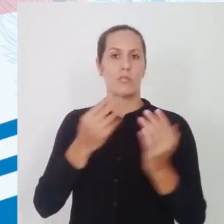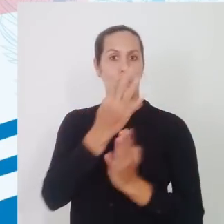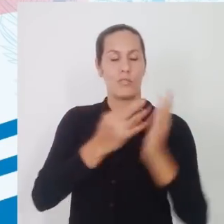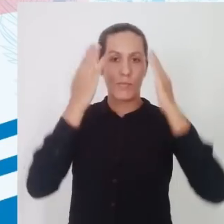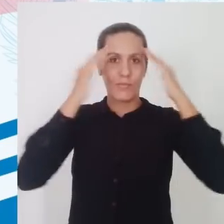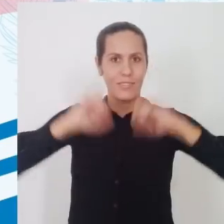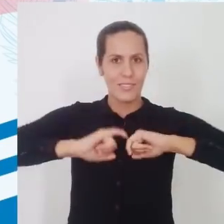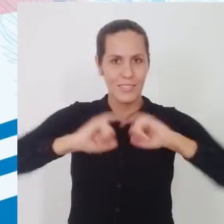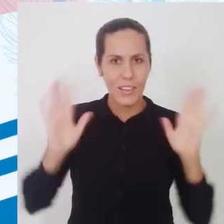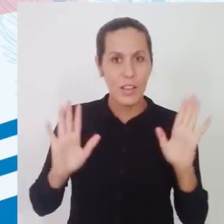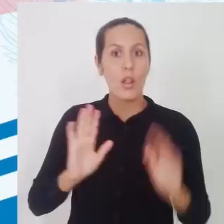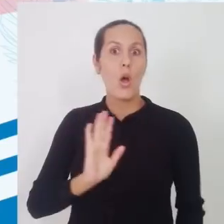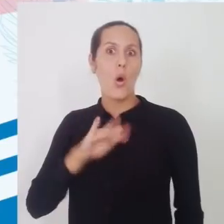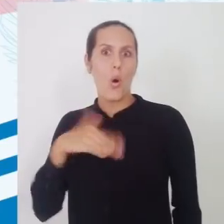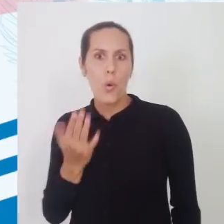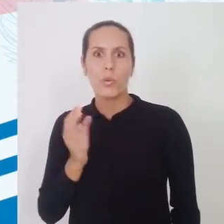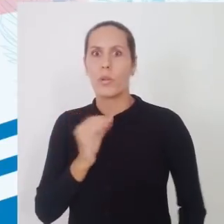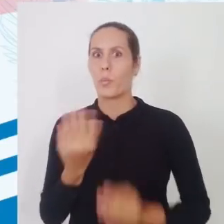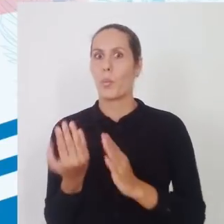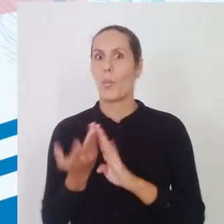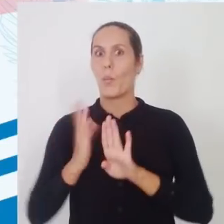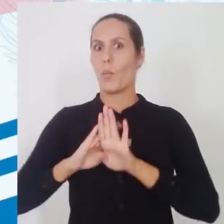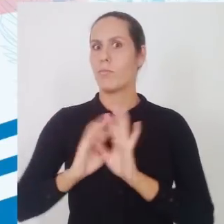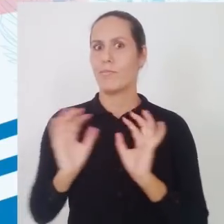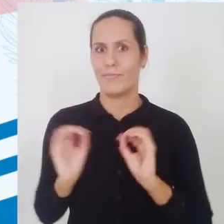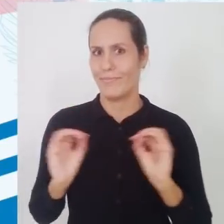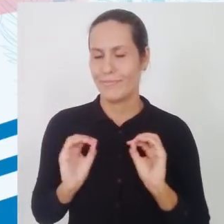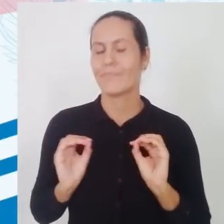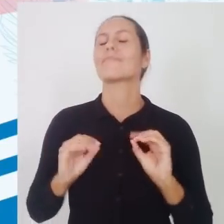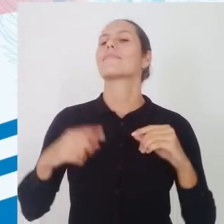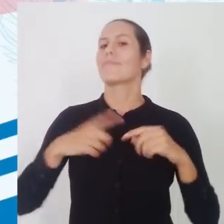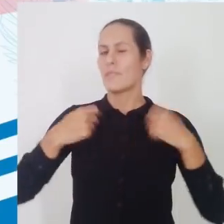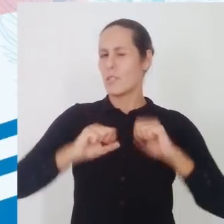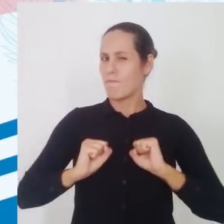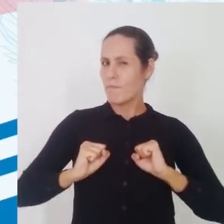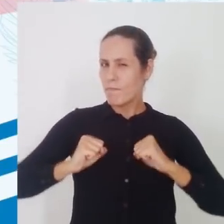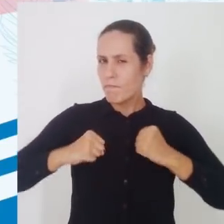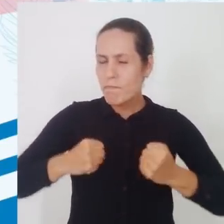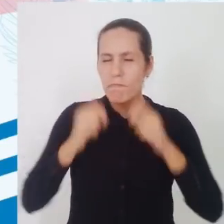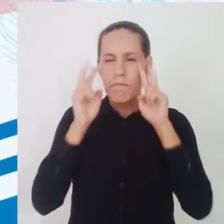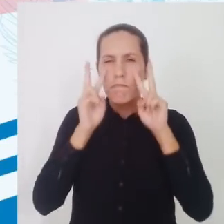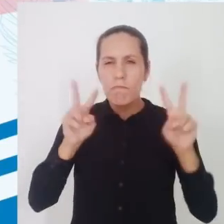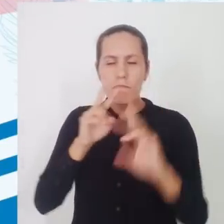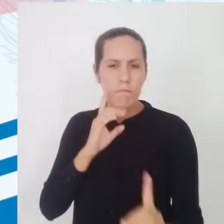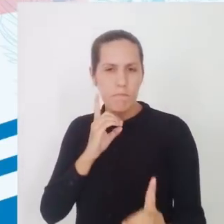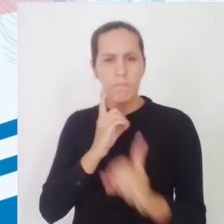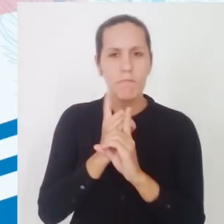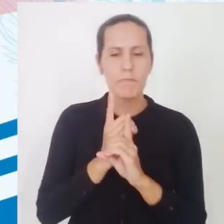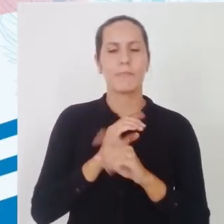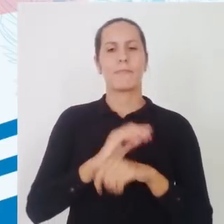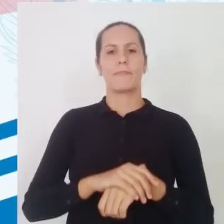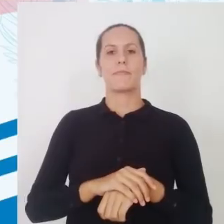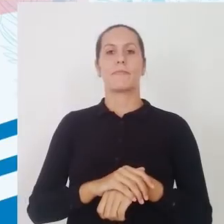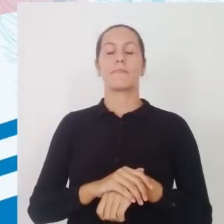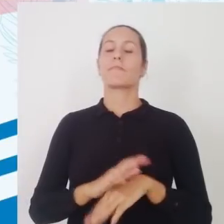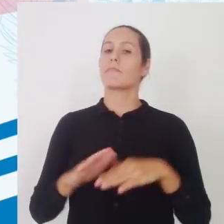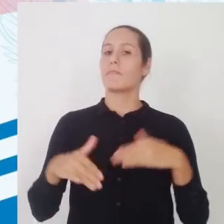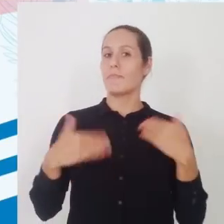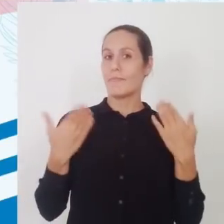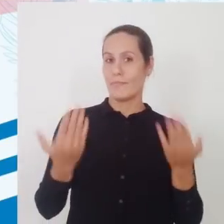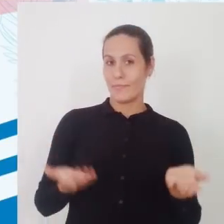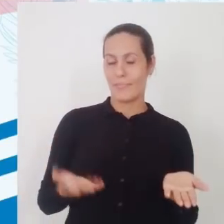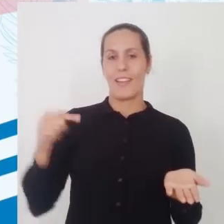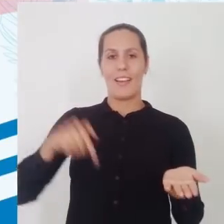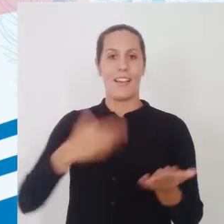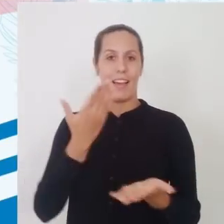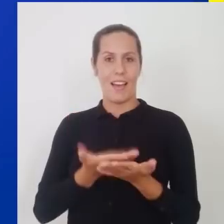Outras, nem tanto assim. A gente tem que se esforçar um pouquinho mais para encontrar e descobrir. E aí, a nossa aula do